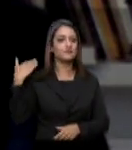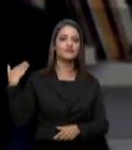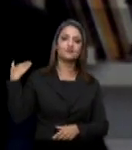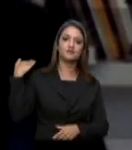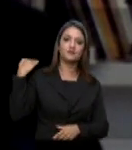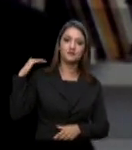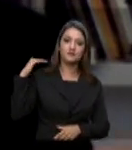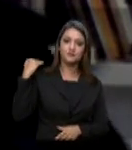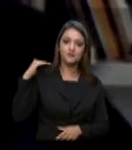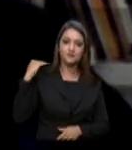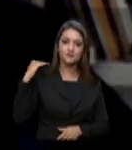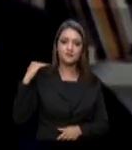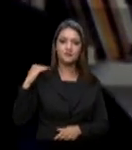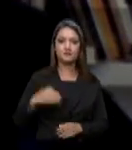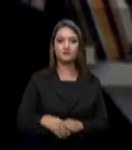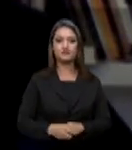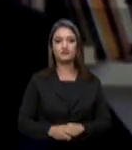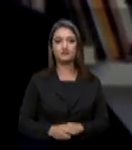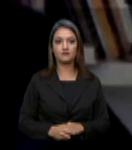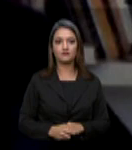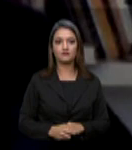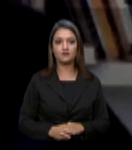Cármen Lúcia cumprimentar